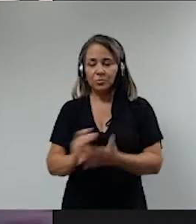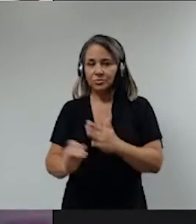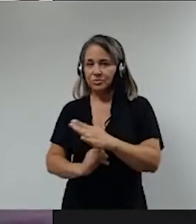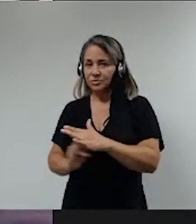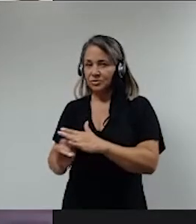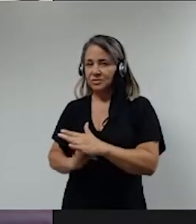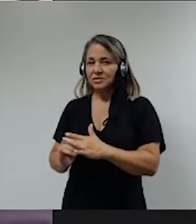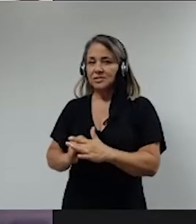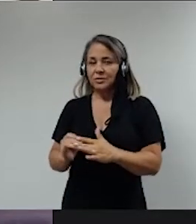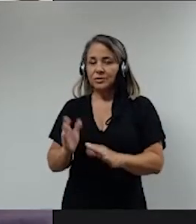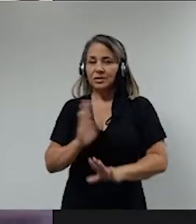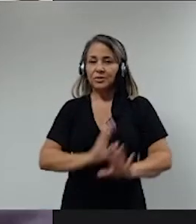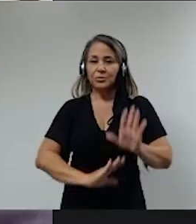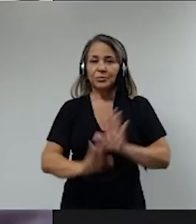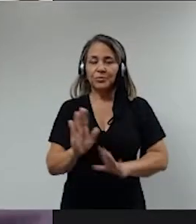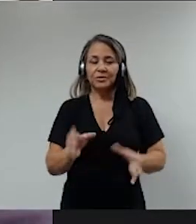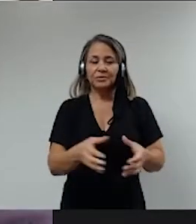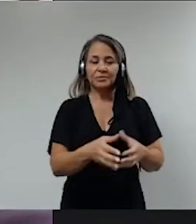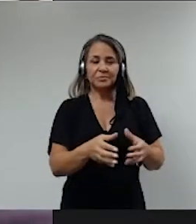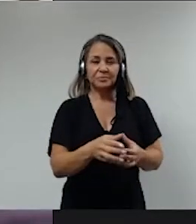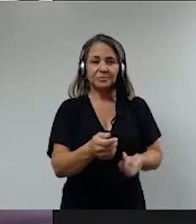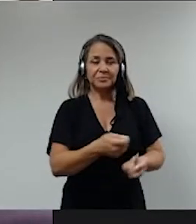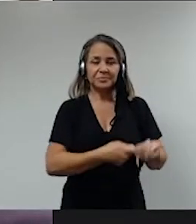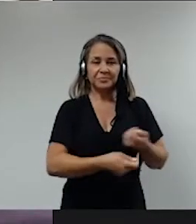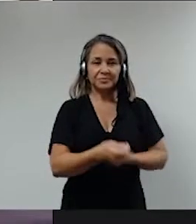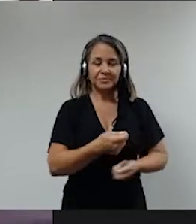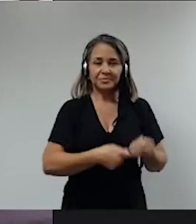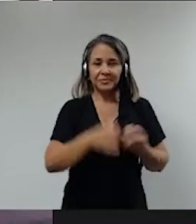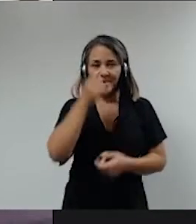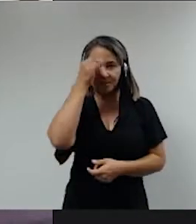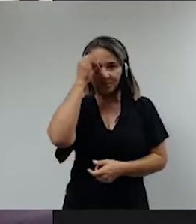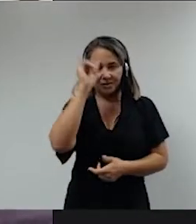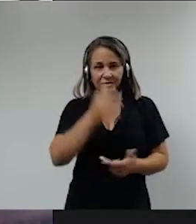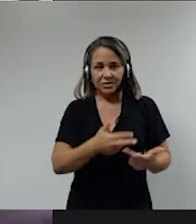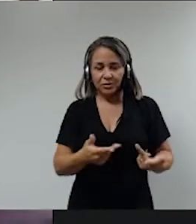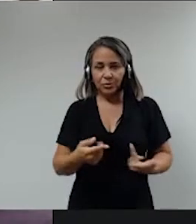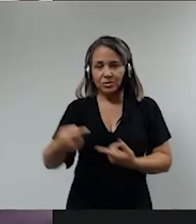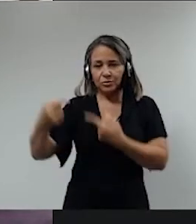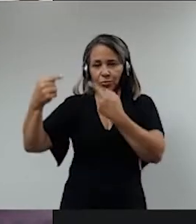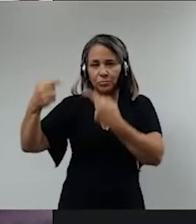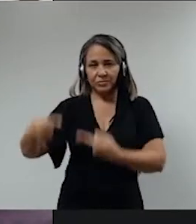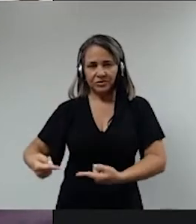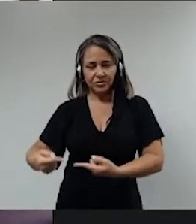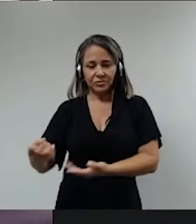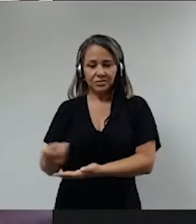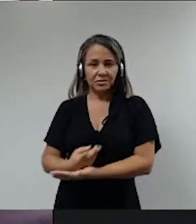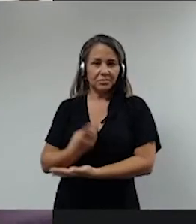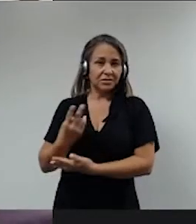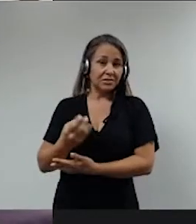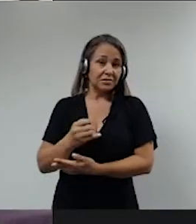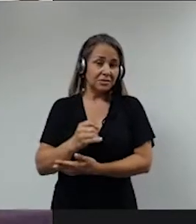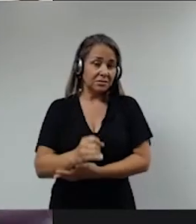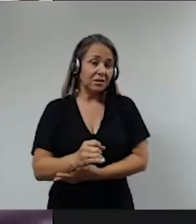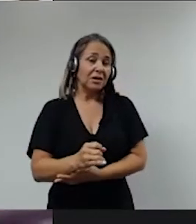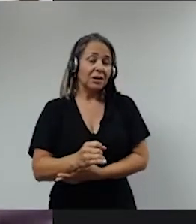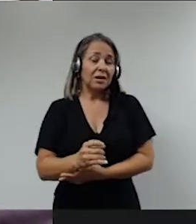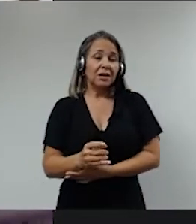da ordem econômica, evitando que condutas anticompetitivas aconteçam e, se